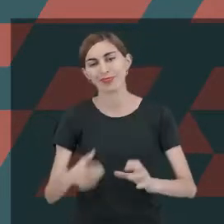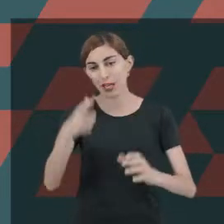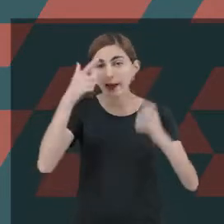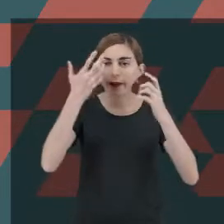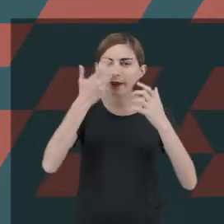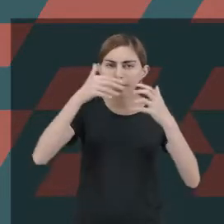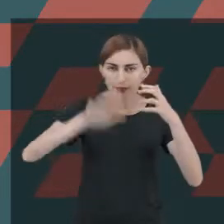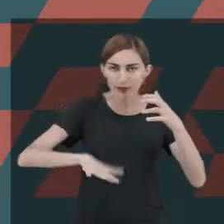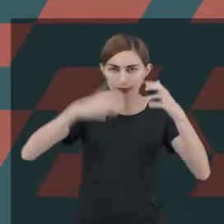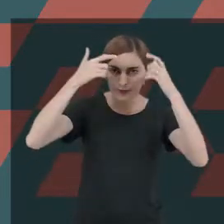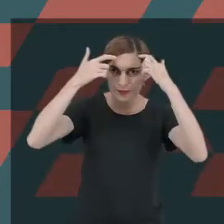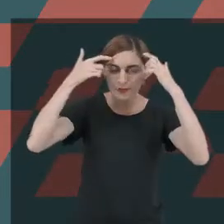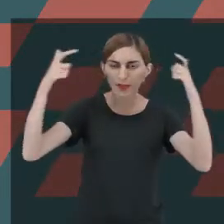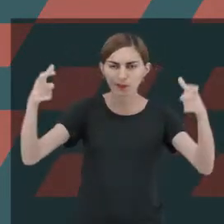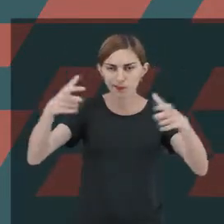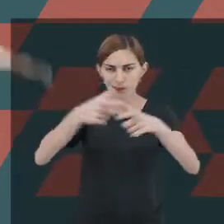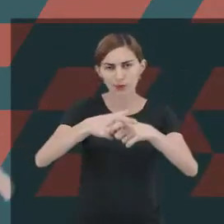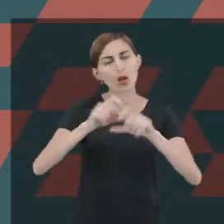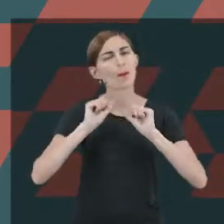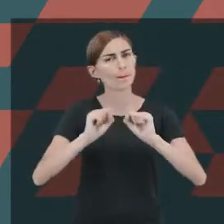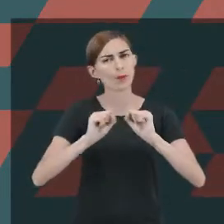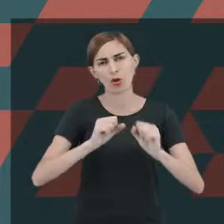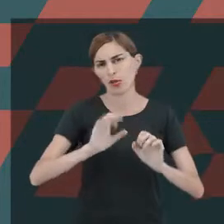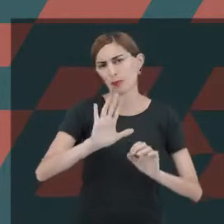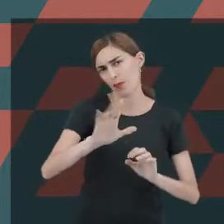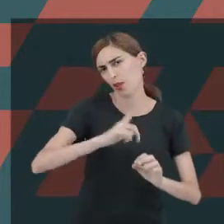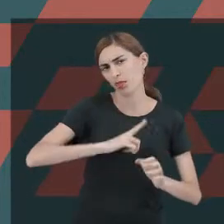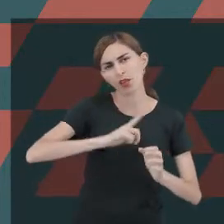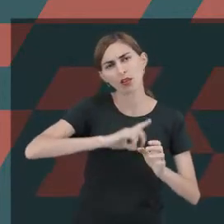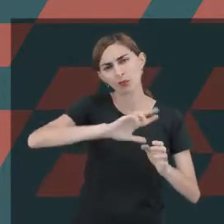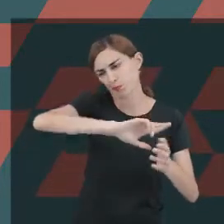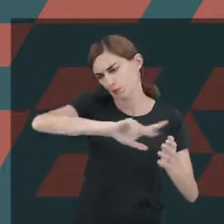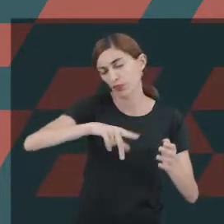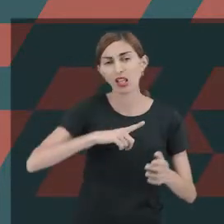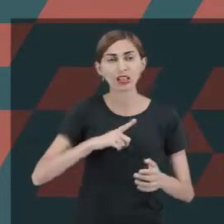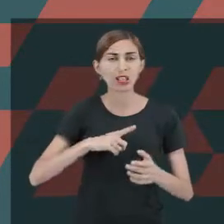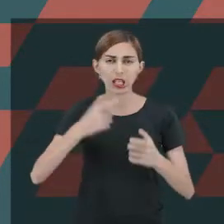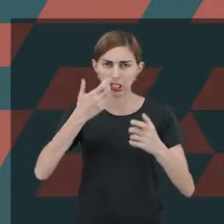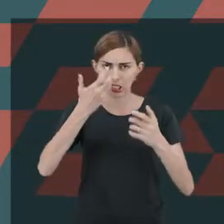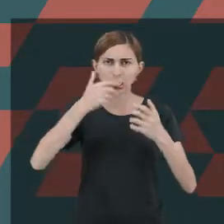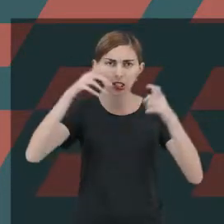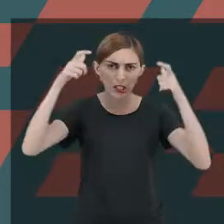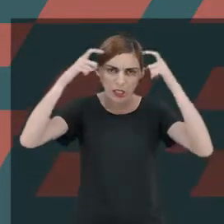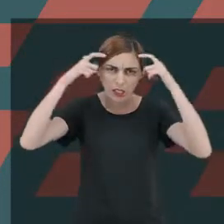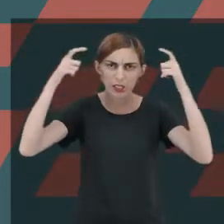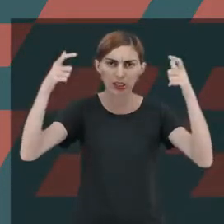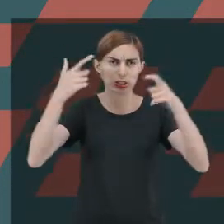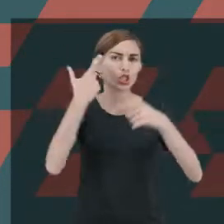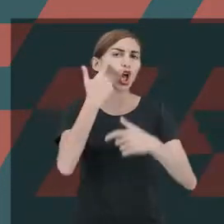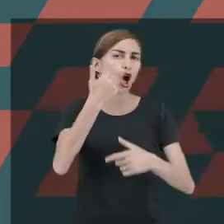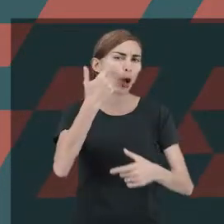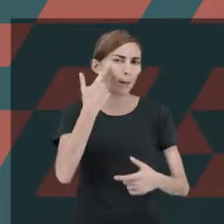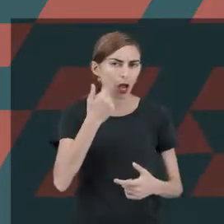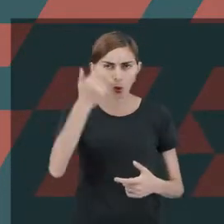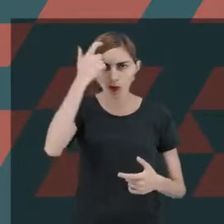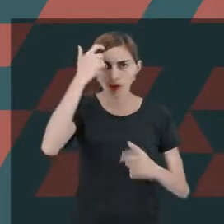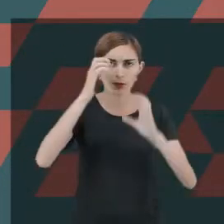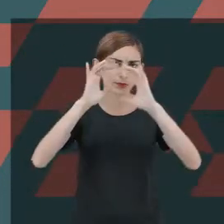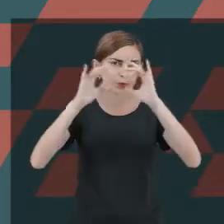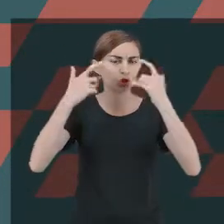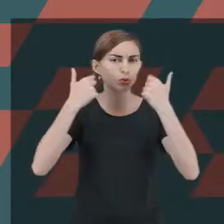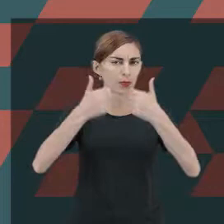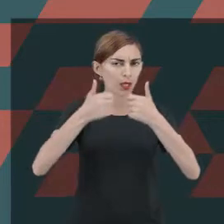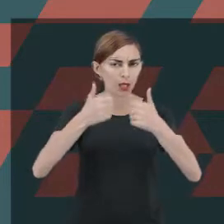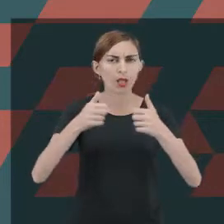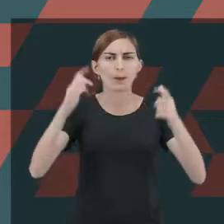cabeça pequena, que pode ser por inúmeras causas. Inclusive, tem crianças normais que têm uma cabeça abaixo do que é definido